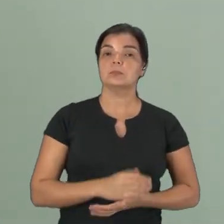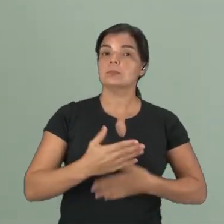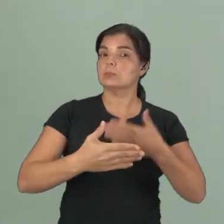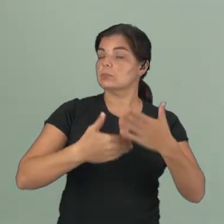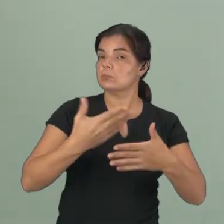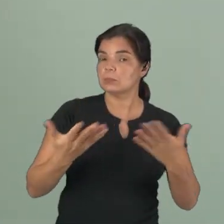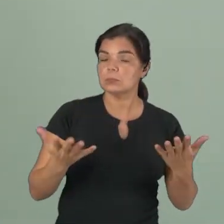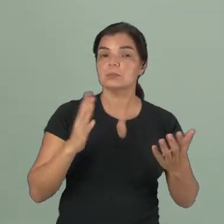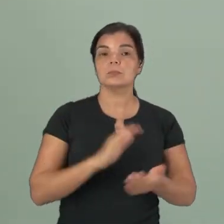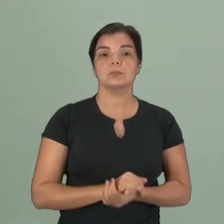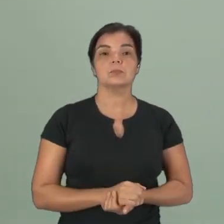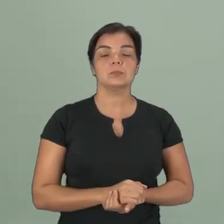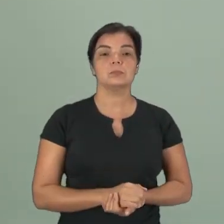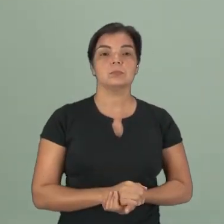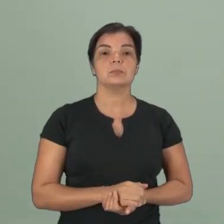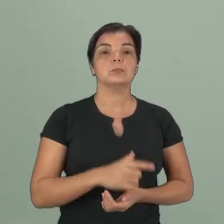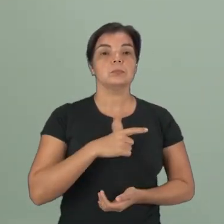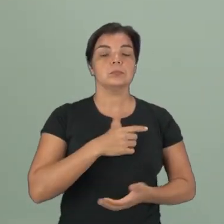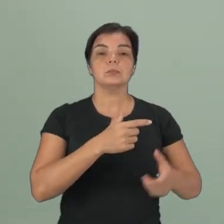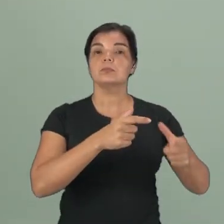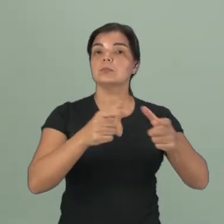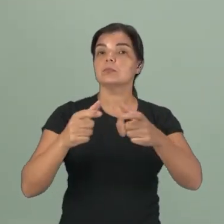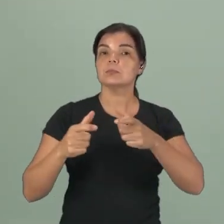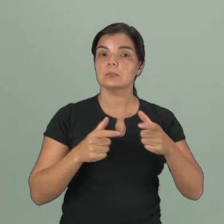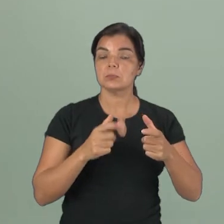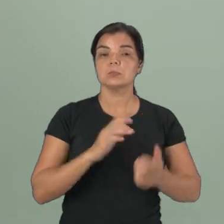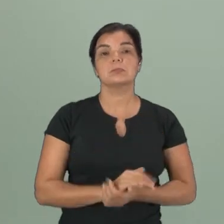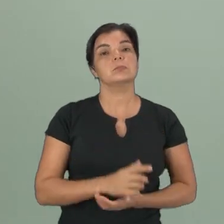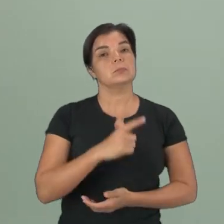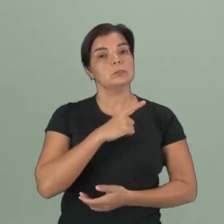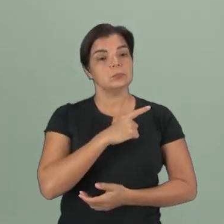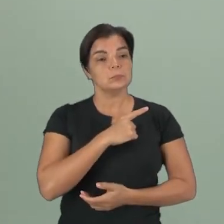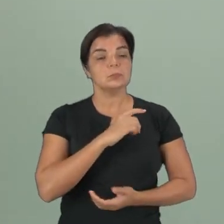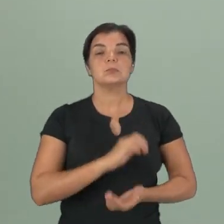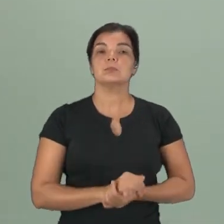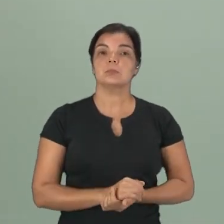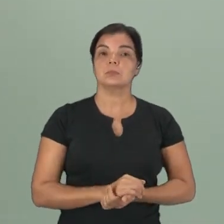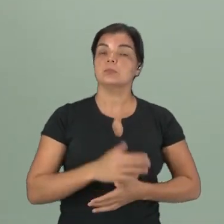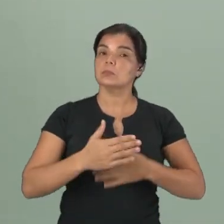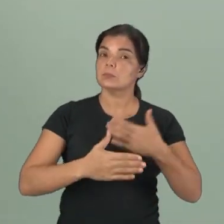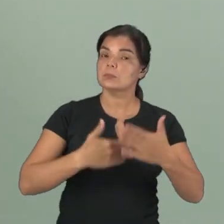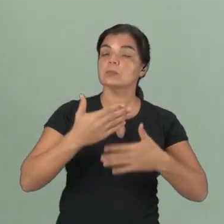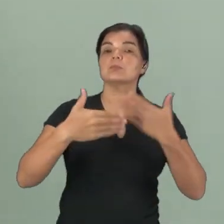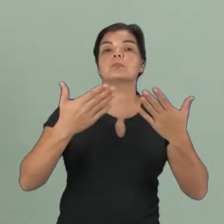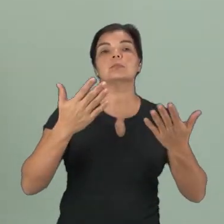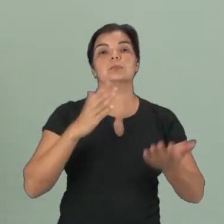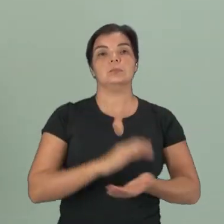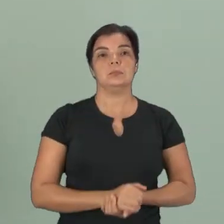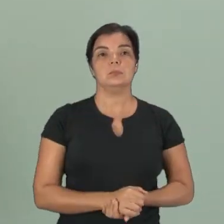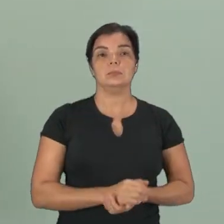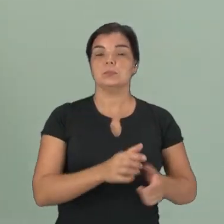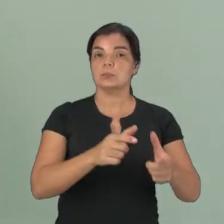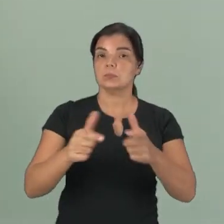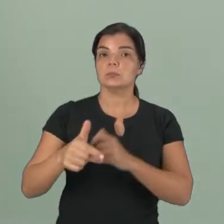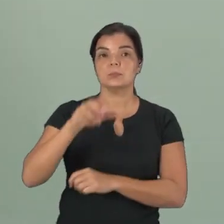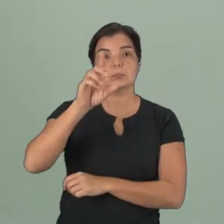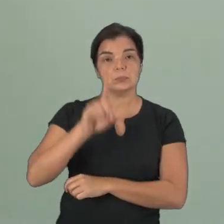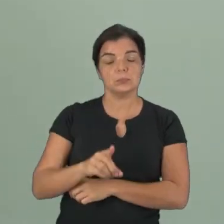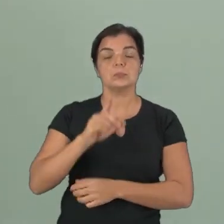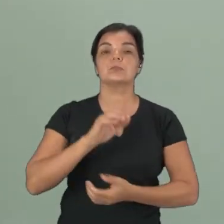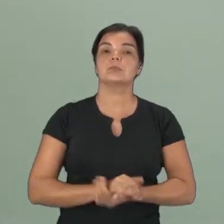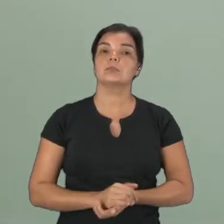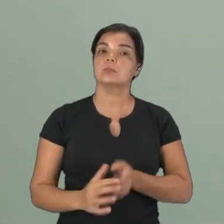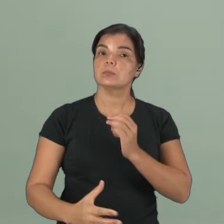enfim, de onde quer que esteja. Então a gente tem esses avanços nessas áreas de direitos e